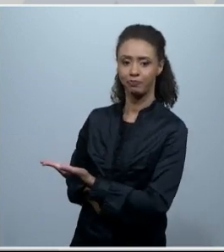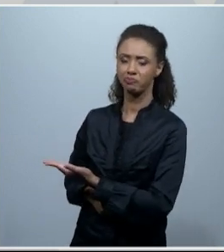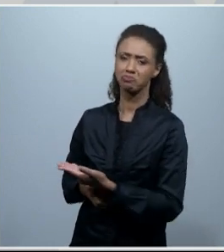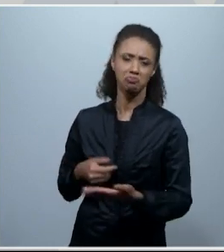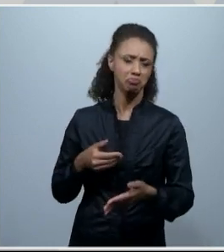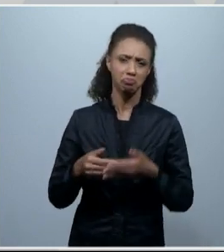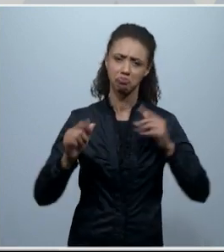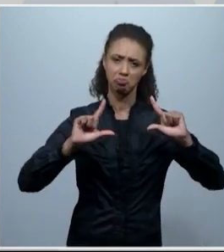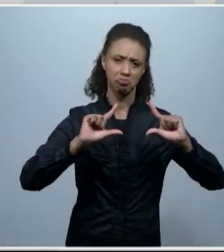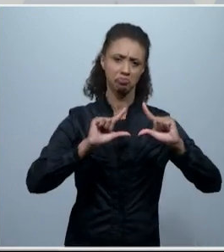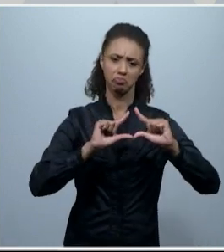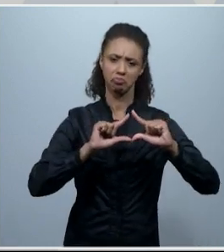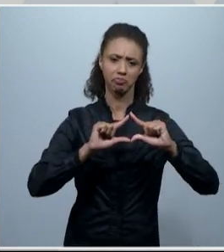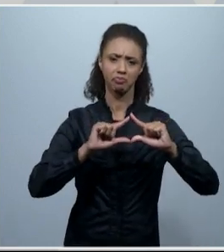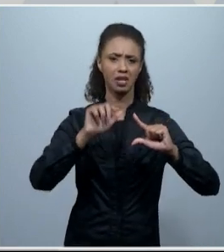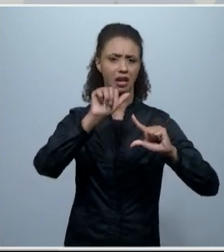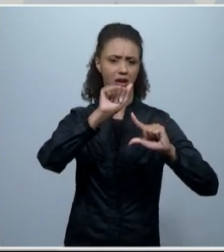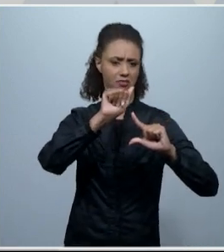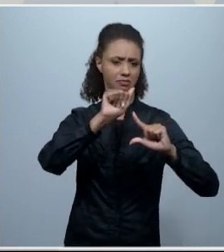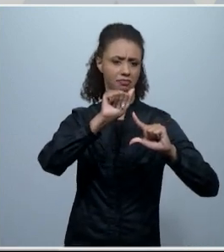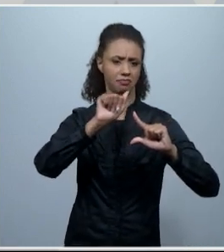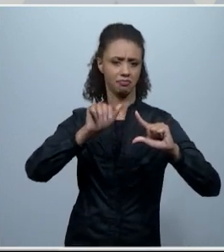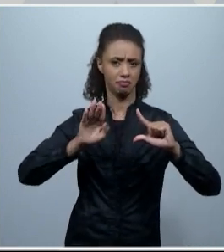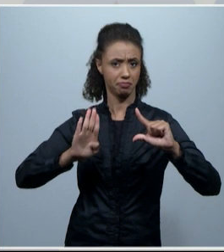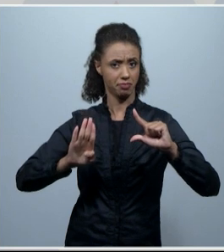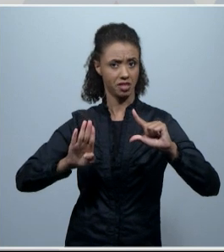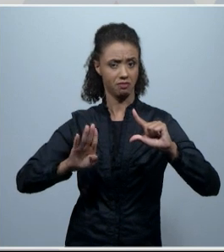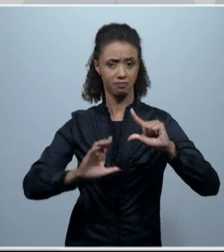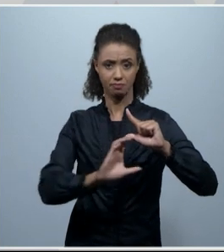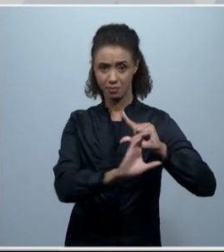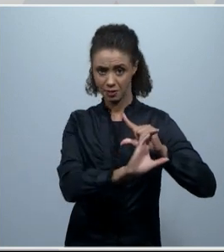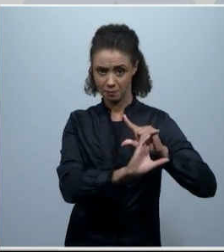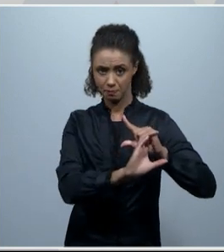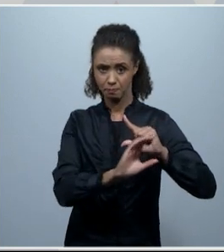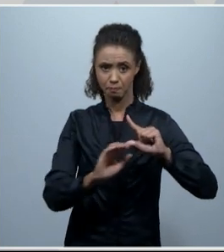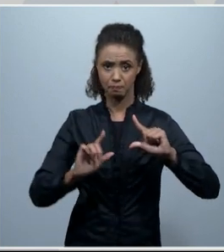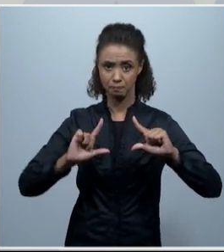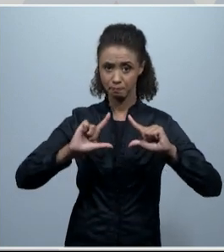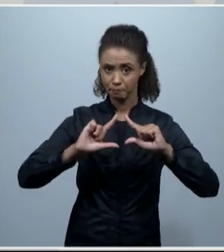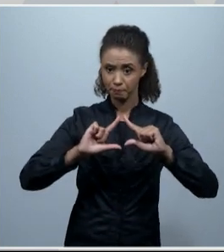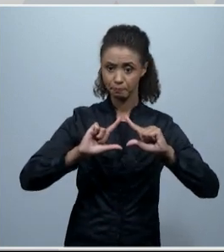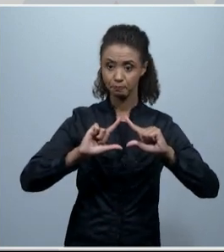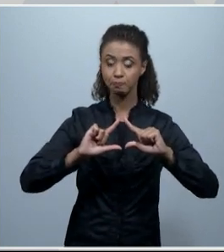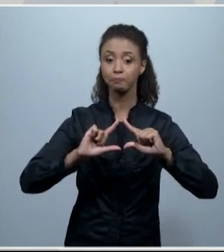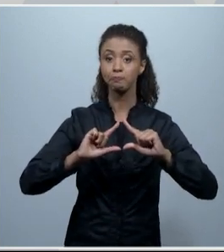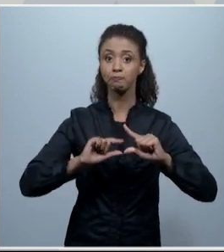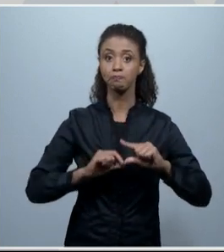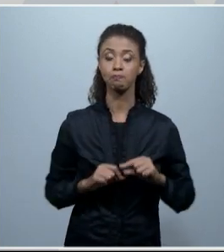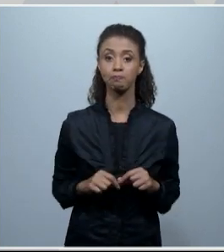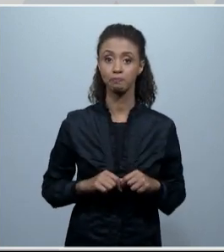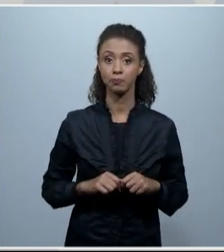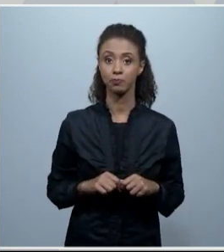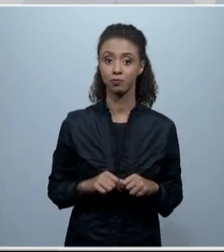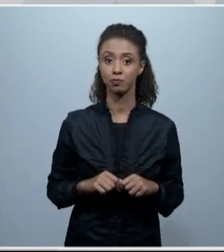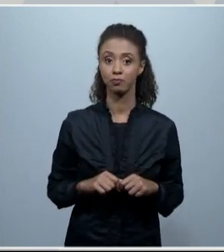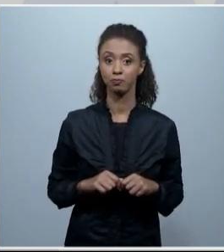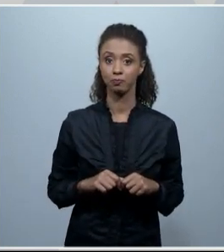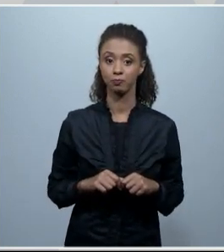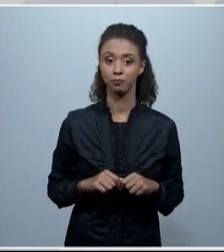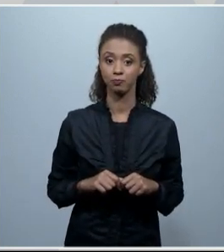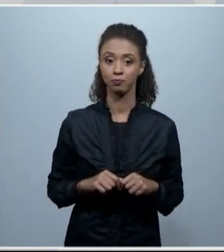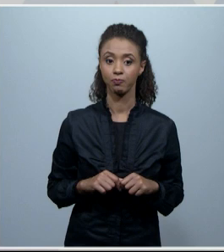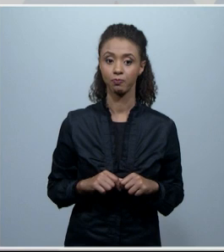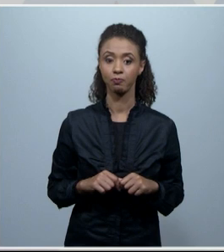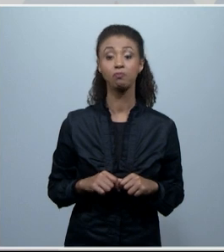no chão aqui de a b e c daí eu vou desenhar a